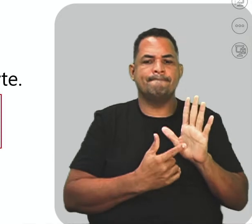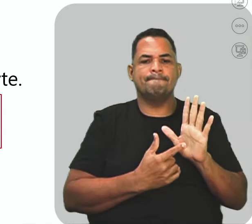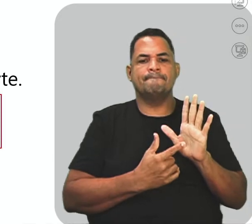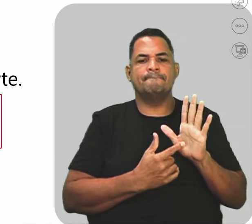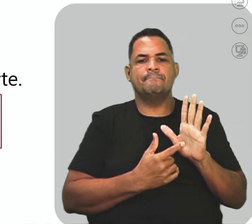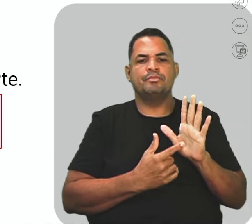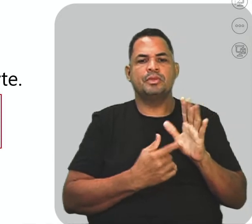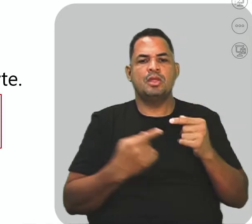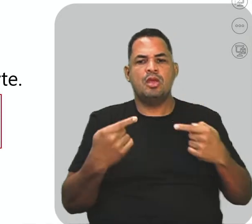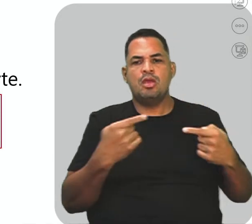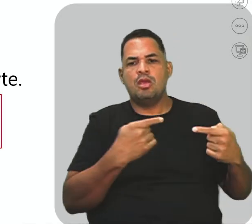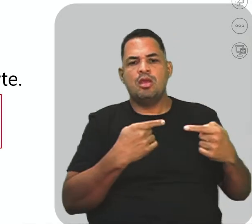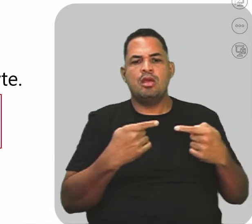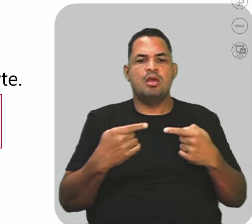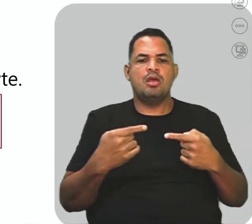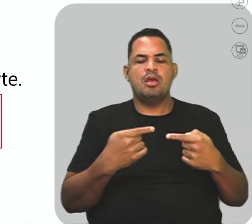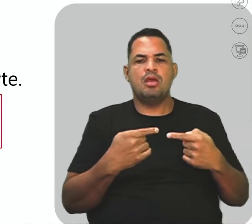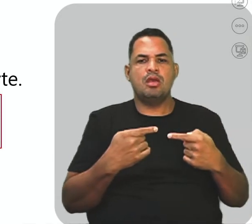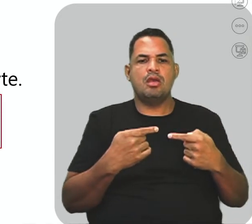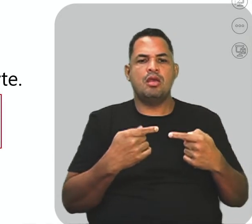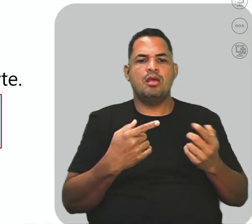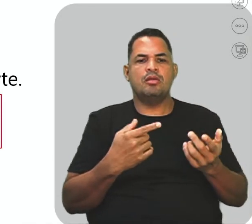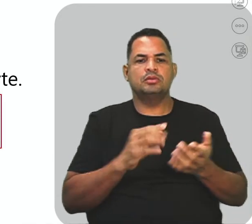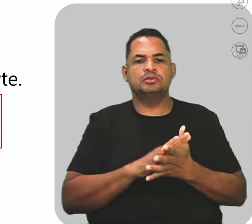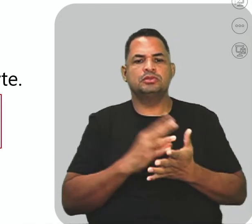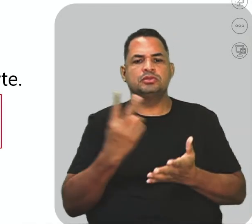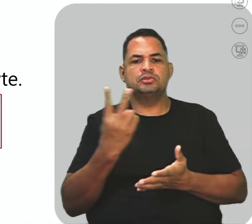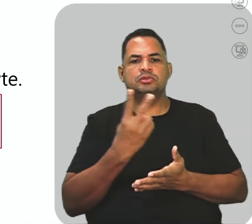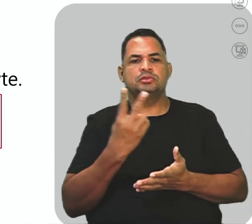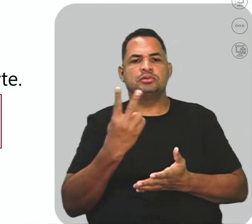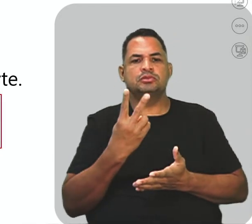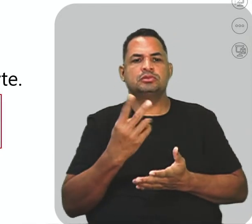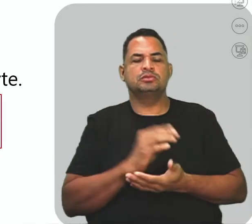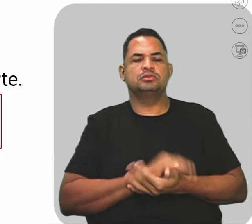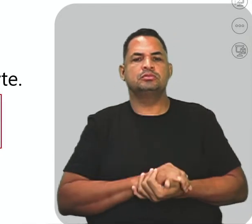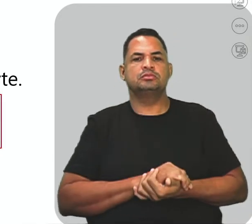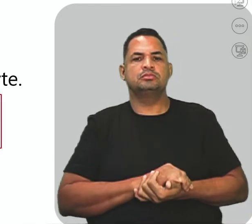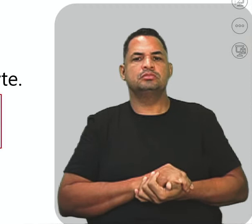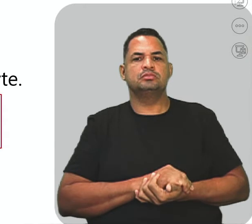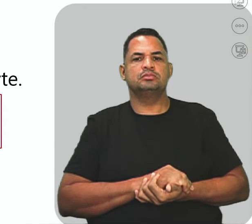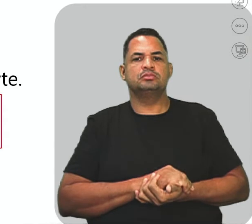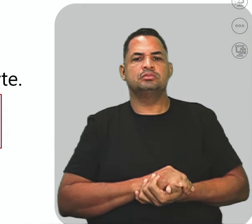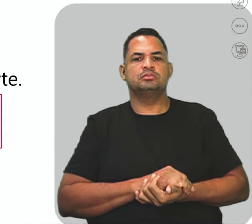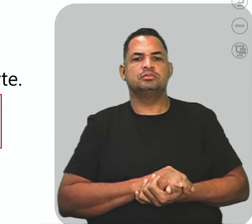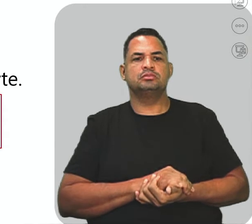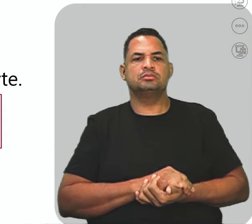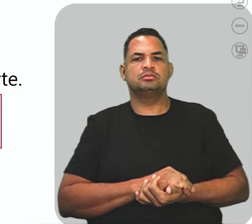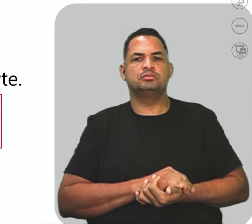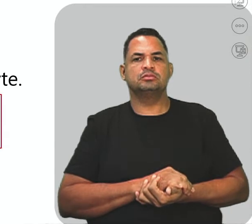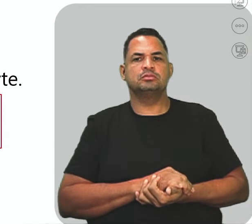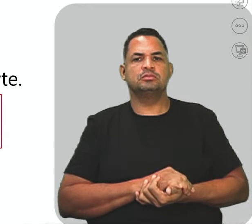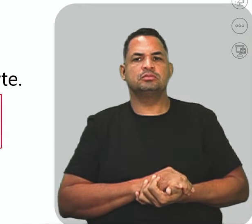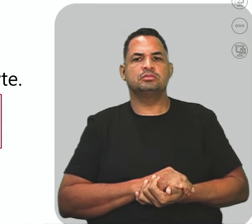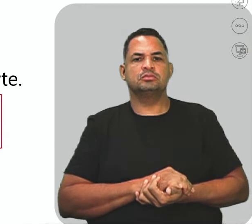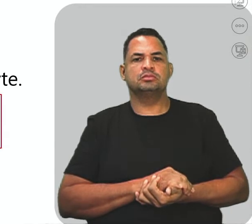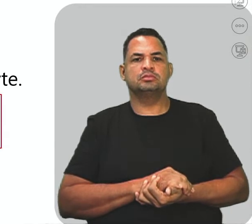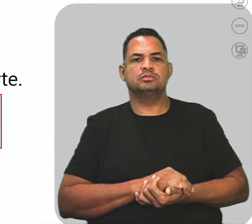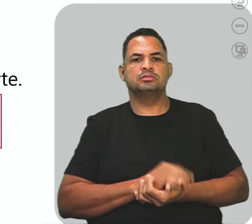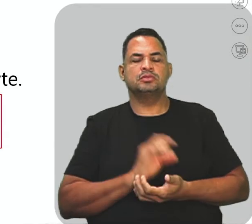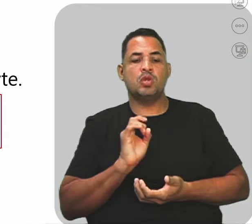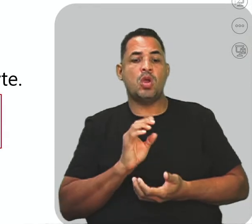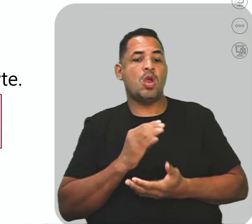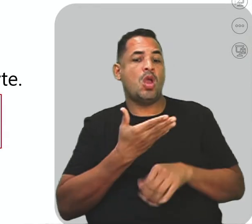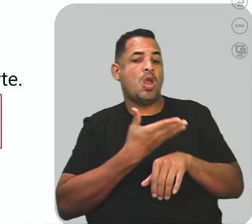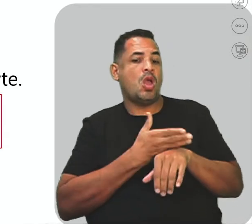evidenciar uma relação de sentido entre as duas partes. Era apenas esse o